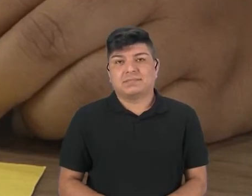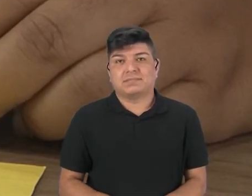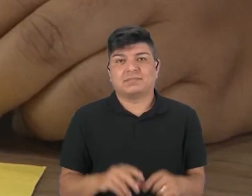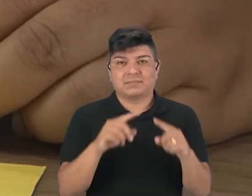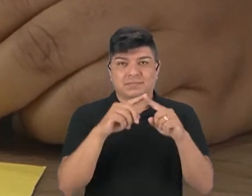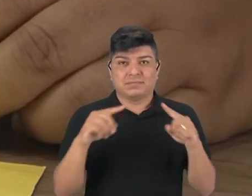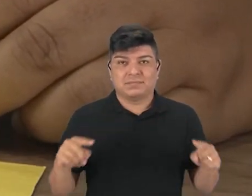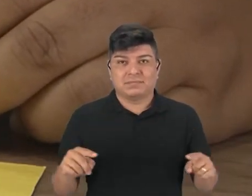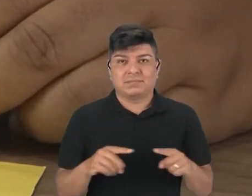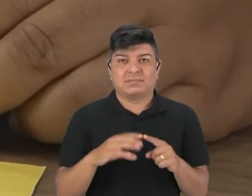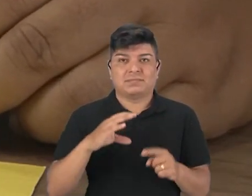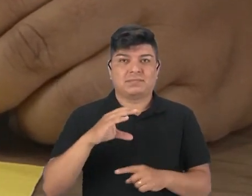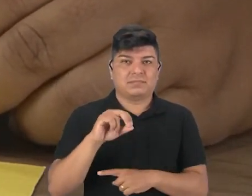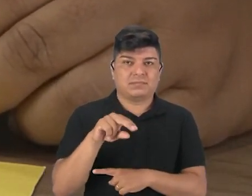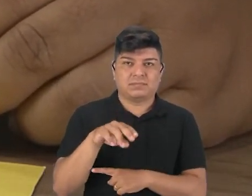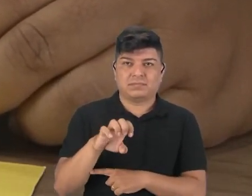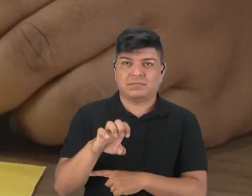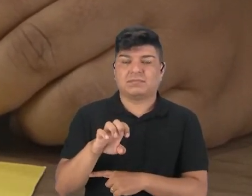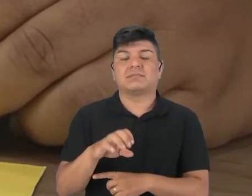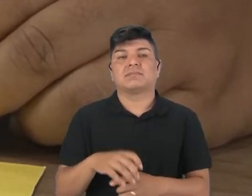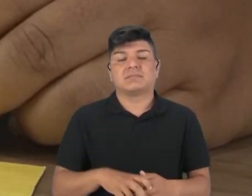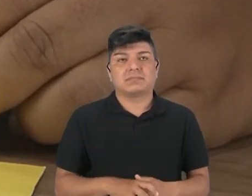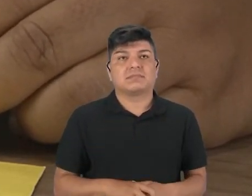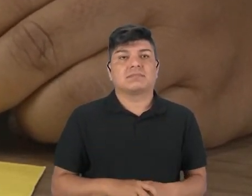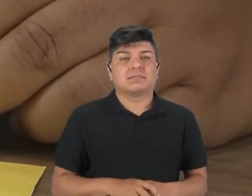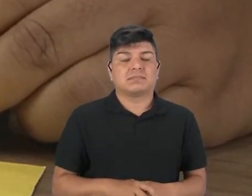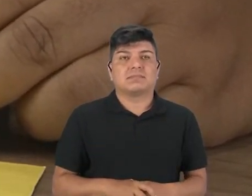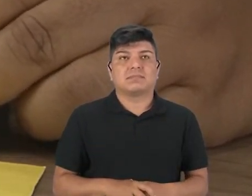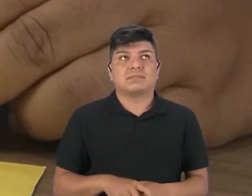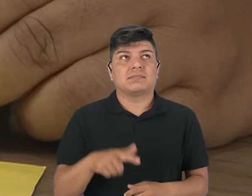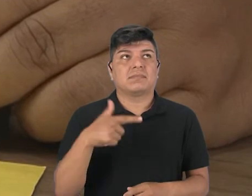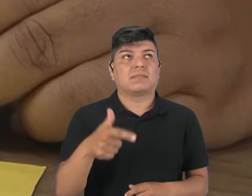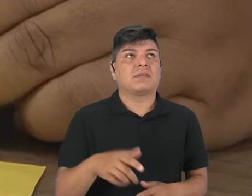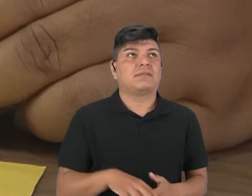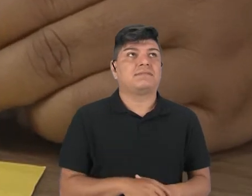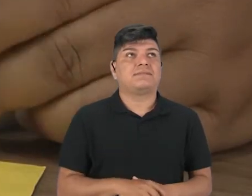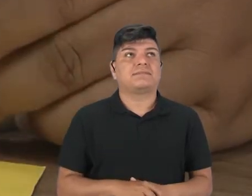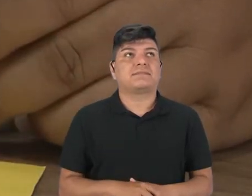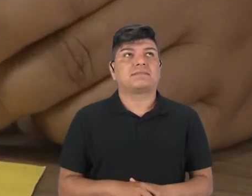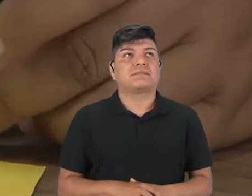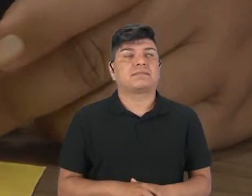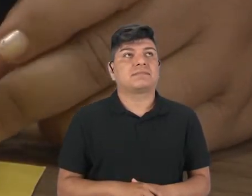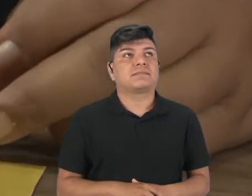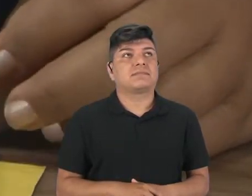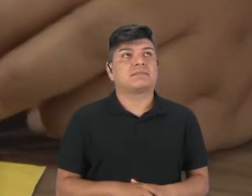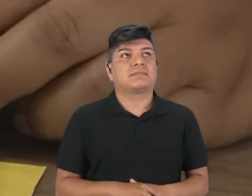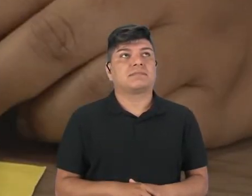a forma do cone, certo? Vamos ao próximo?